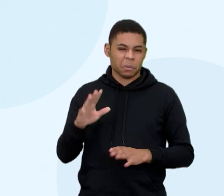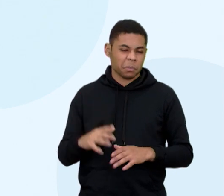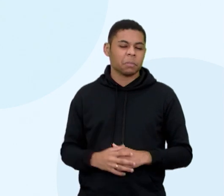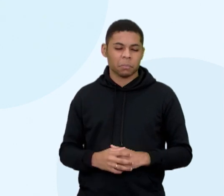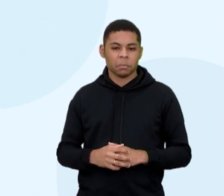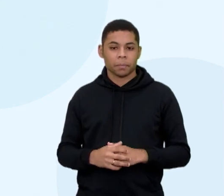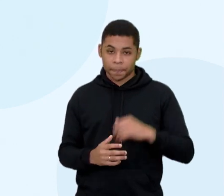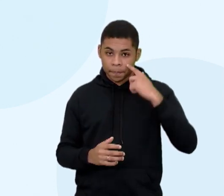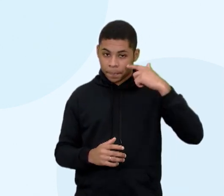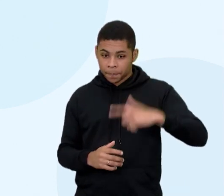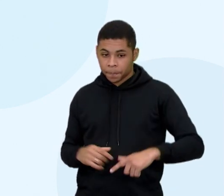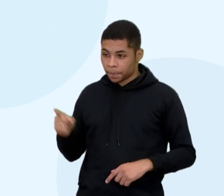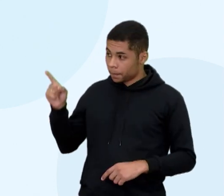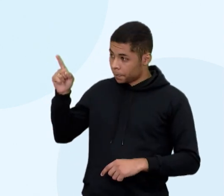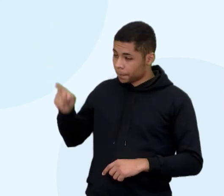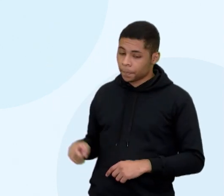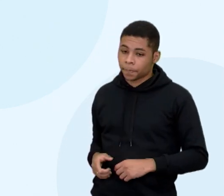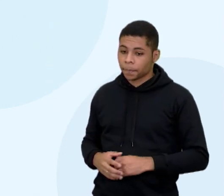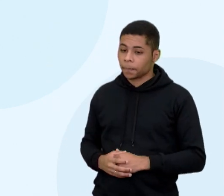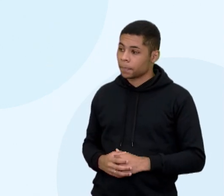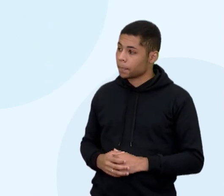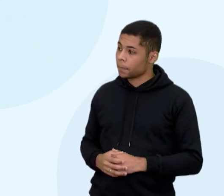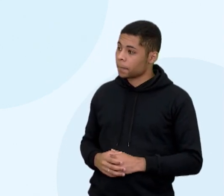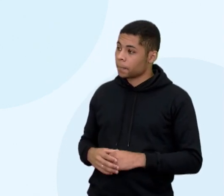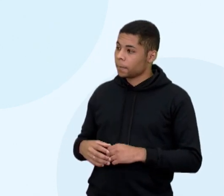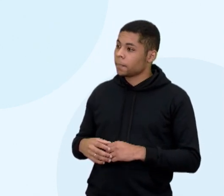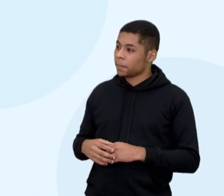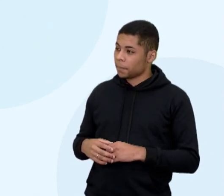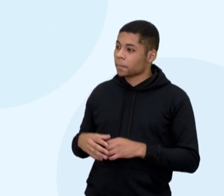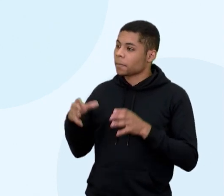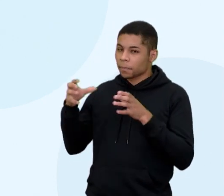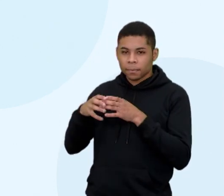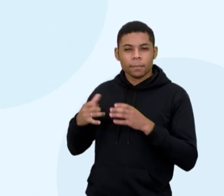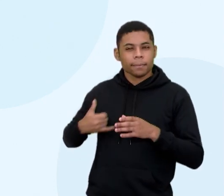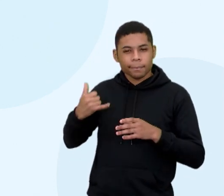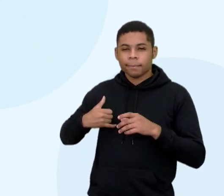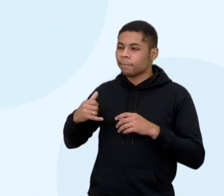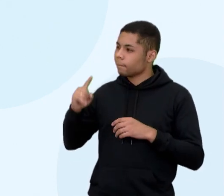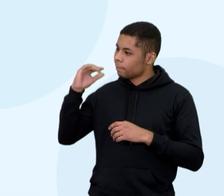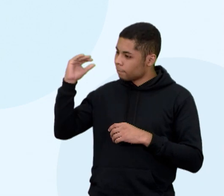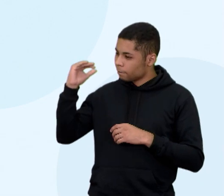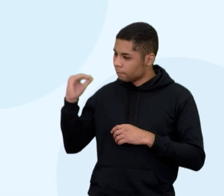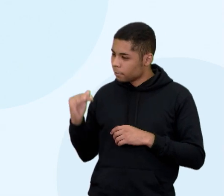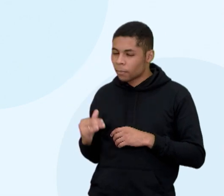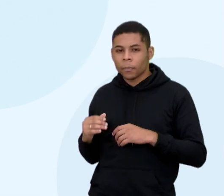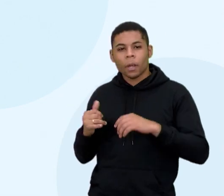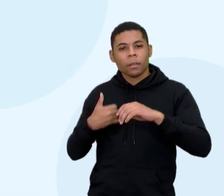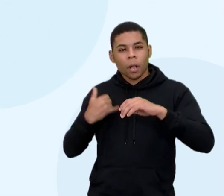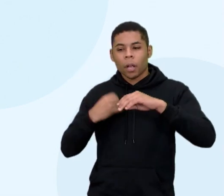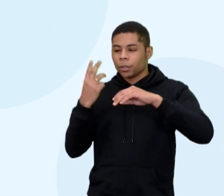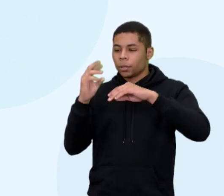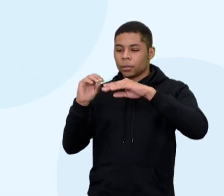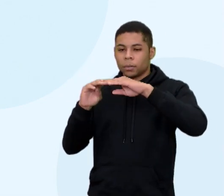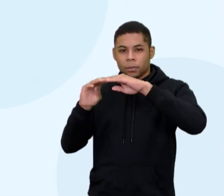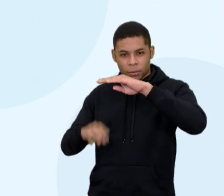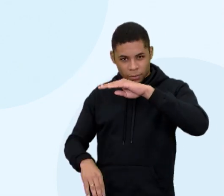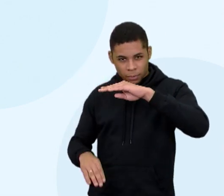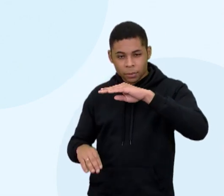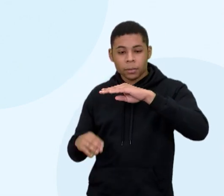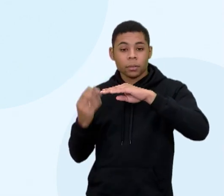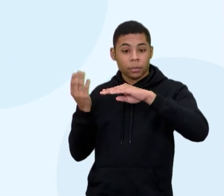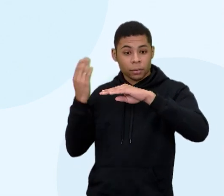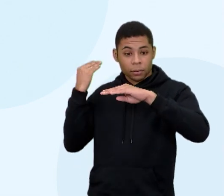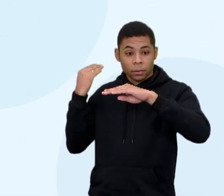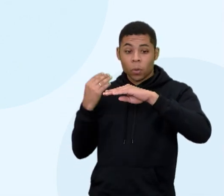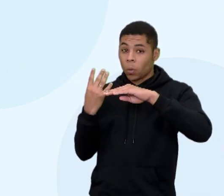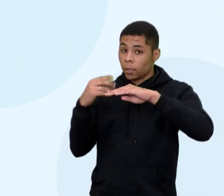pirâmide novamente. Então a gente vai ver nesse grupo aí etário, né, que se fala aí com menos de 30 anos, a diminuição, né? A gente